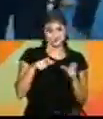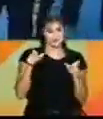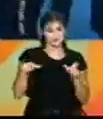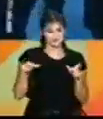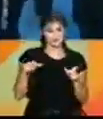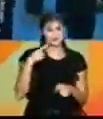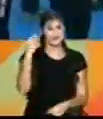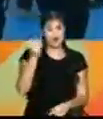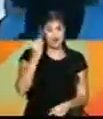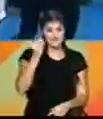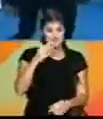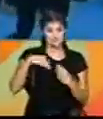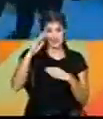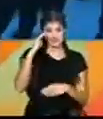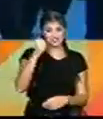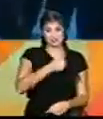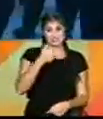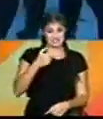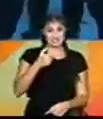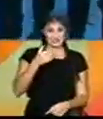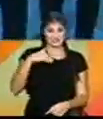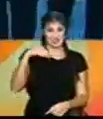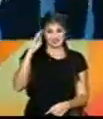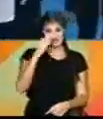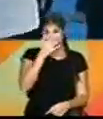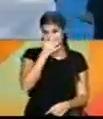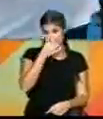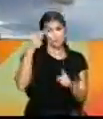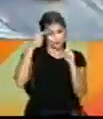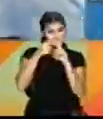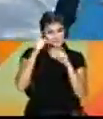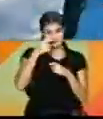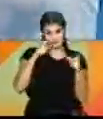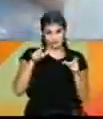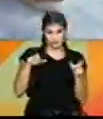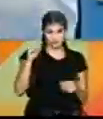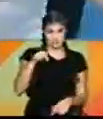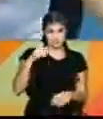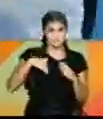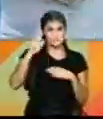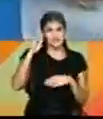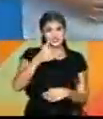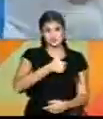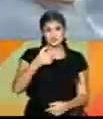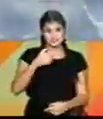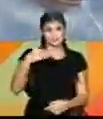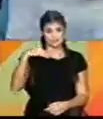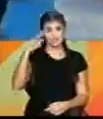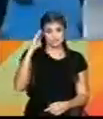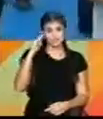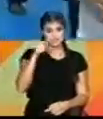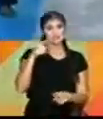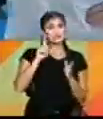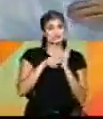jovens. Jovens com mais de 55 anos, é esse o objetivo, que as pessoas que aqui estão tenham mais de 55 anos. E este é